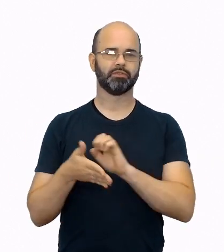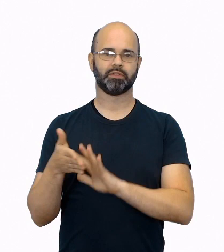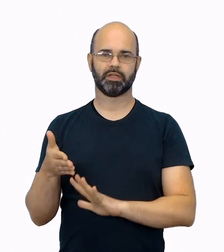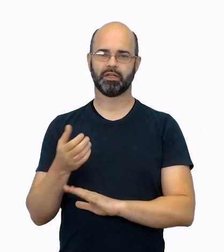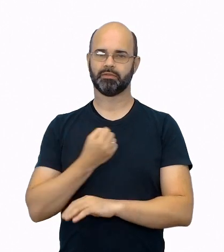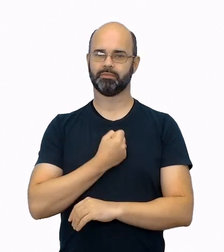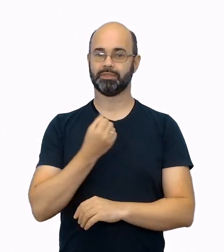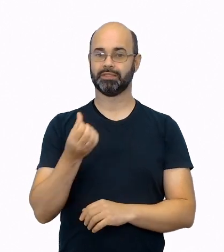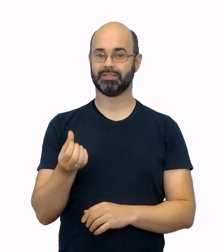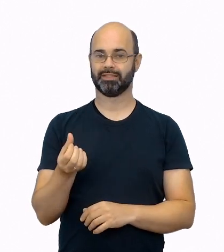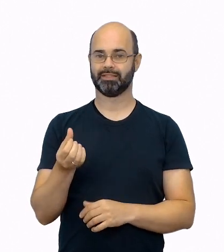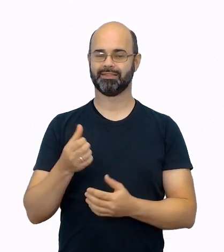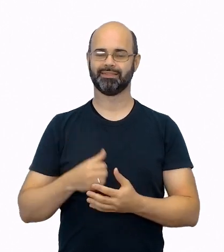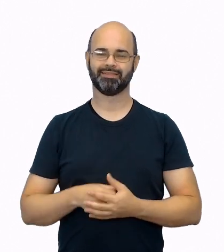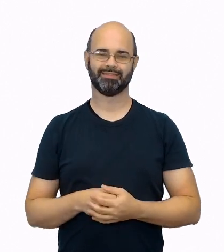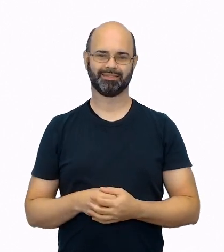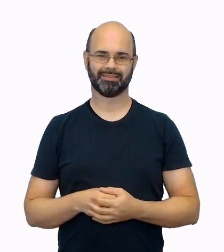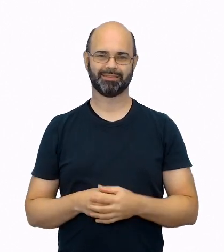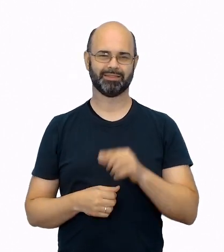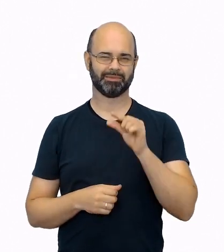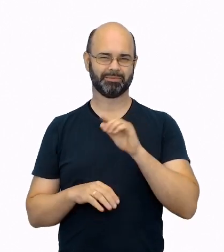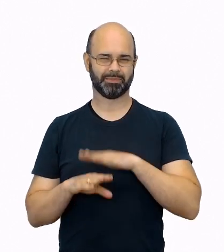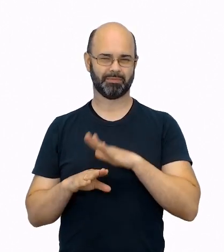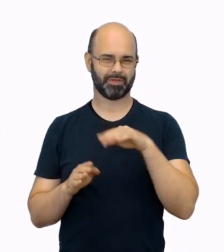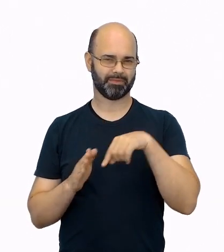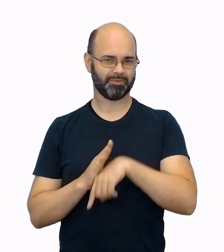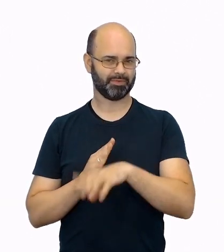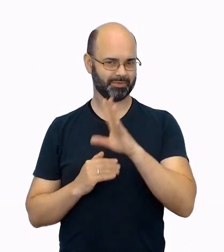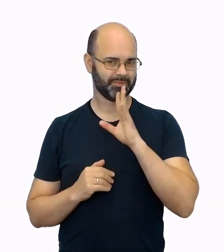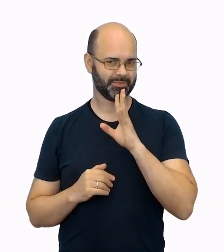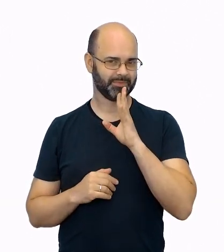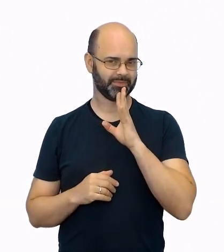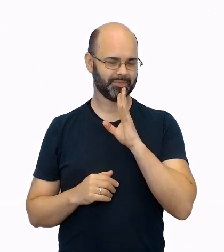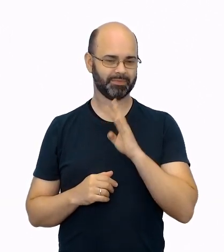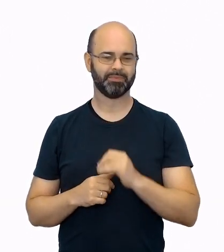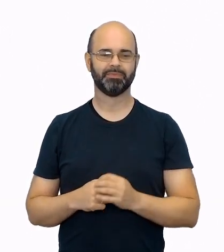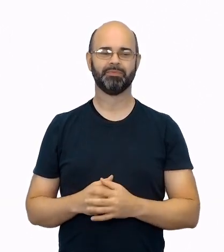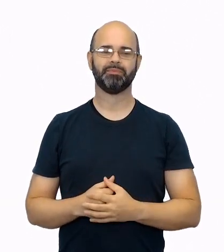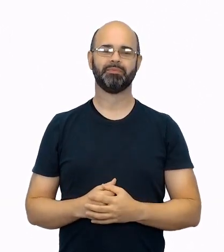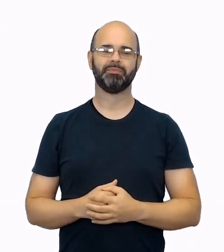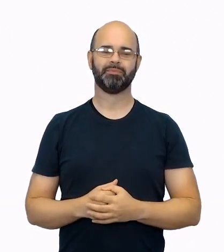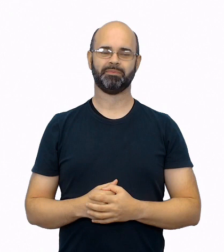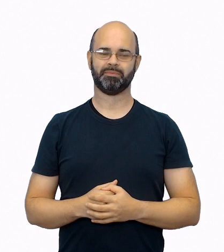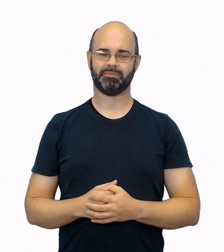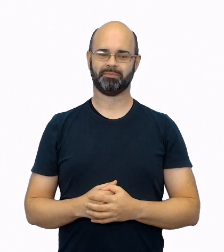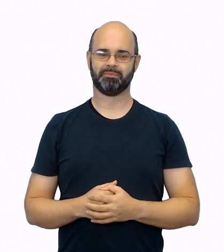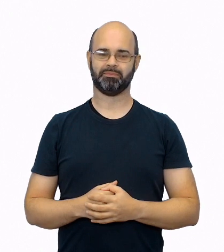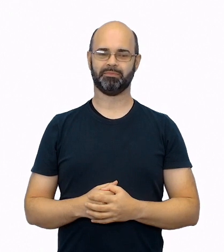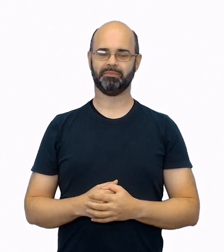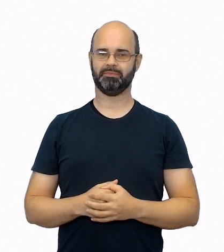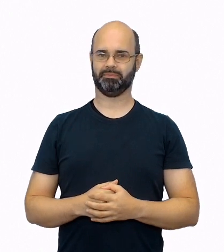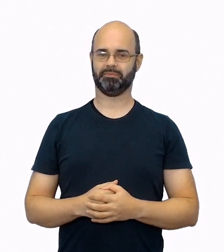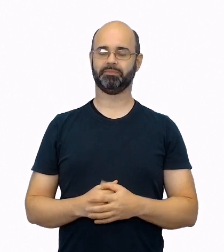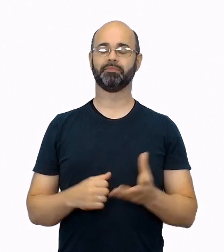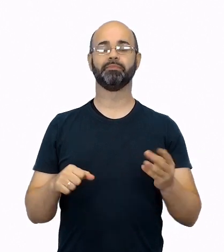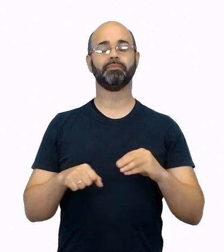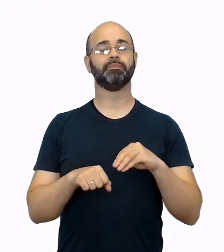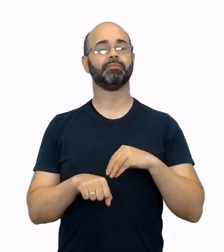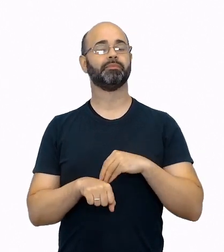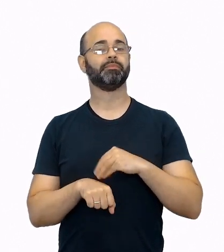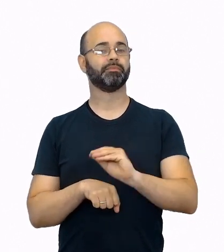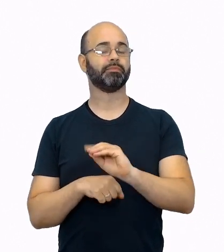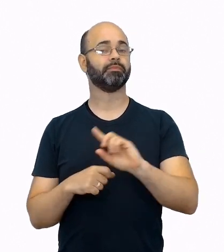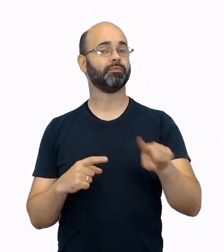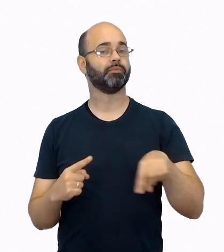6. Vamos conhecer um pouquinho mais sobre ela? Bom, então, nós esperamos com essa pílula que todos